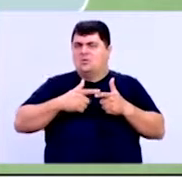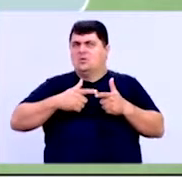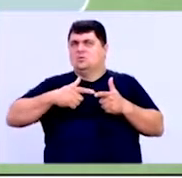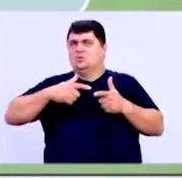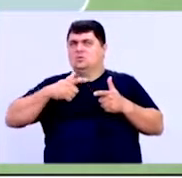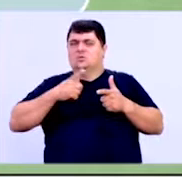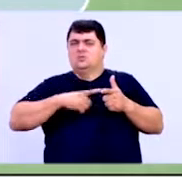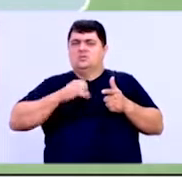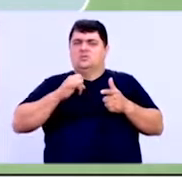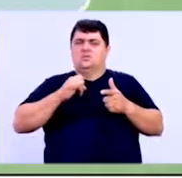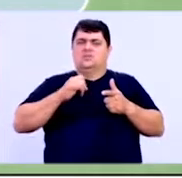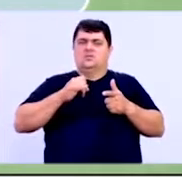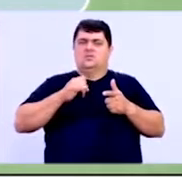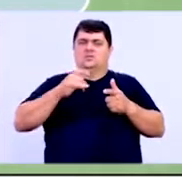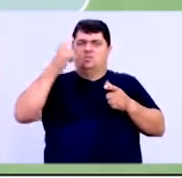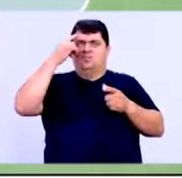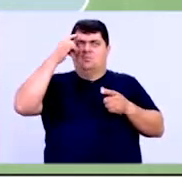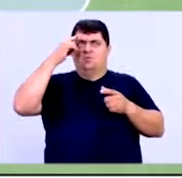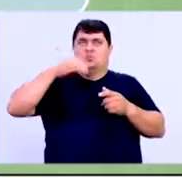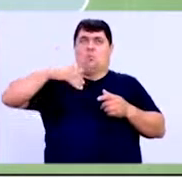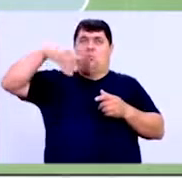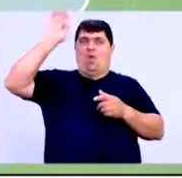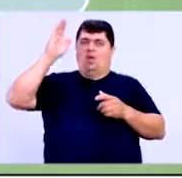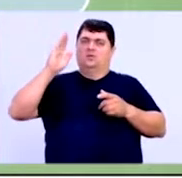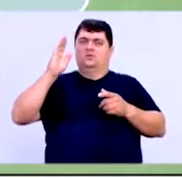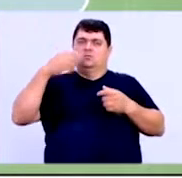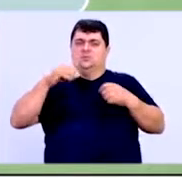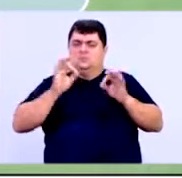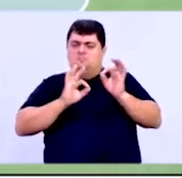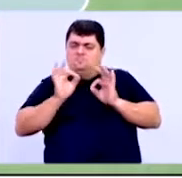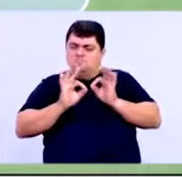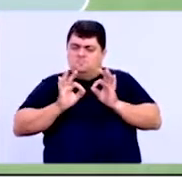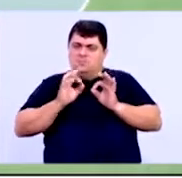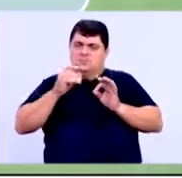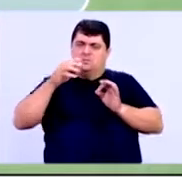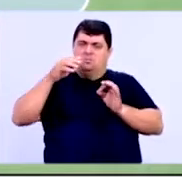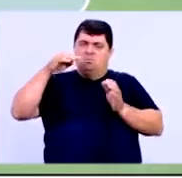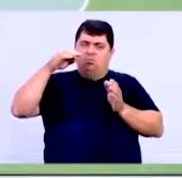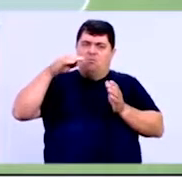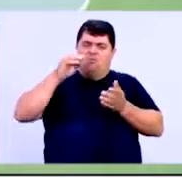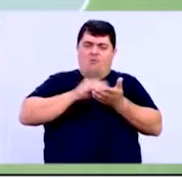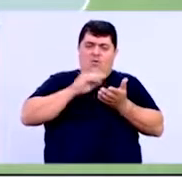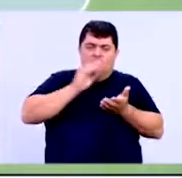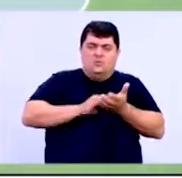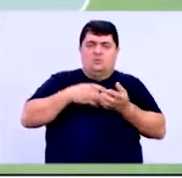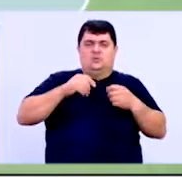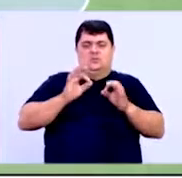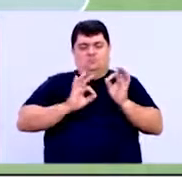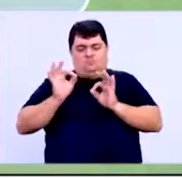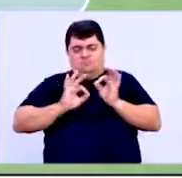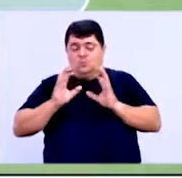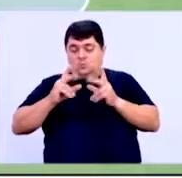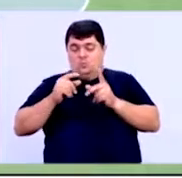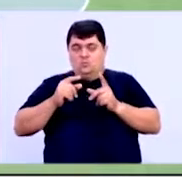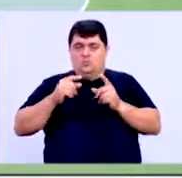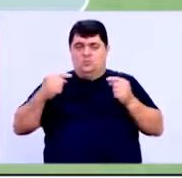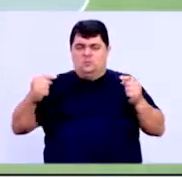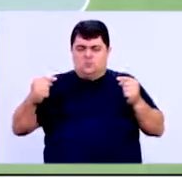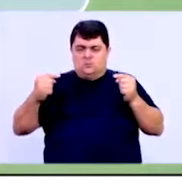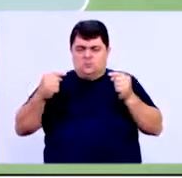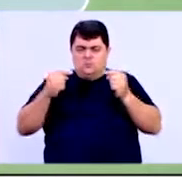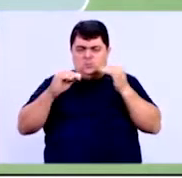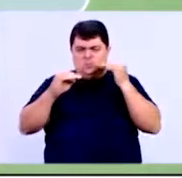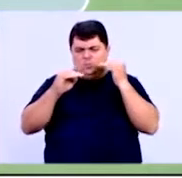passar por um ajuste esse planejamento. Se foi para menos, você precisa passar por um ajuste. Claro que essa precisão, ela é